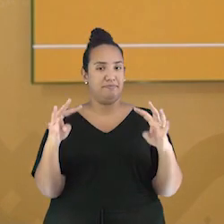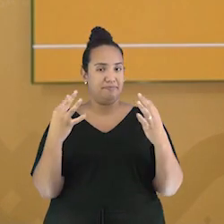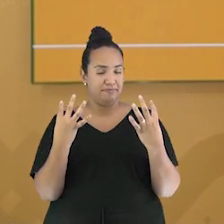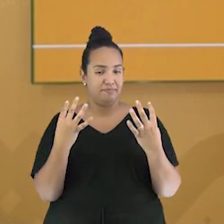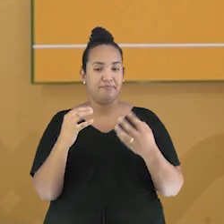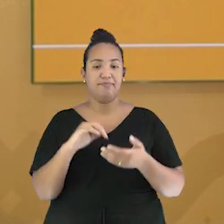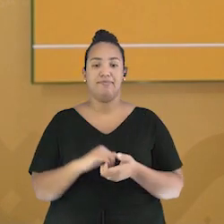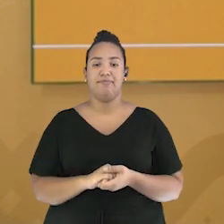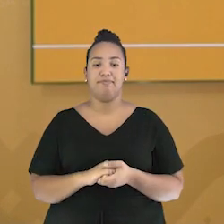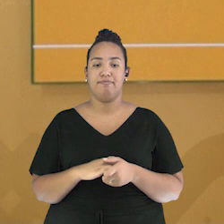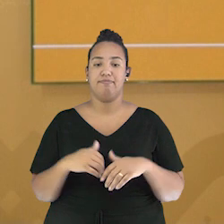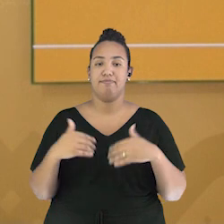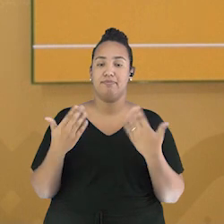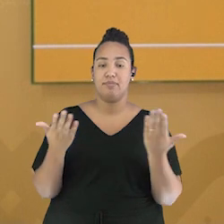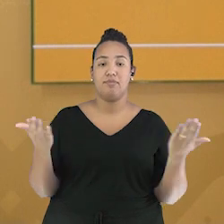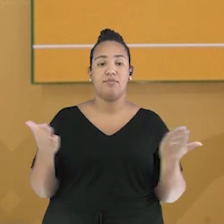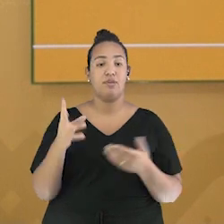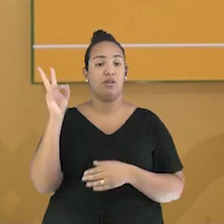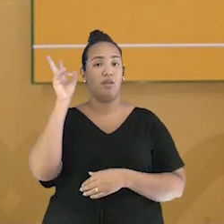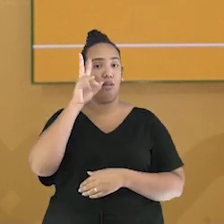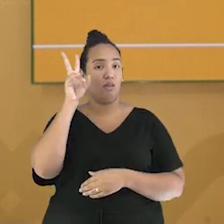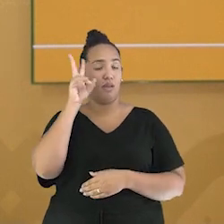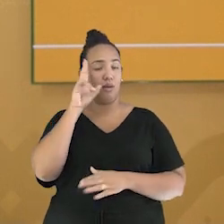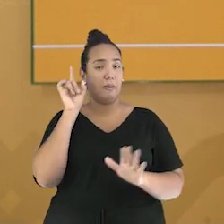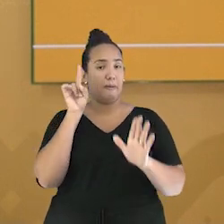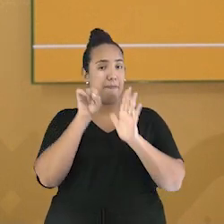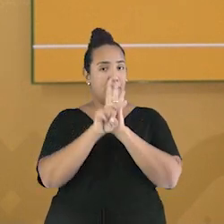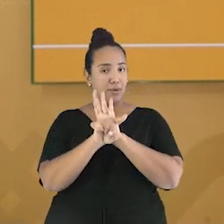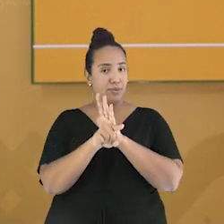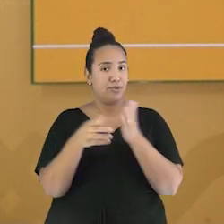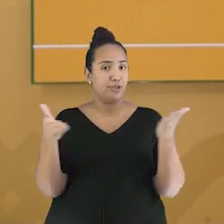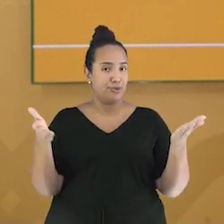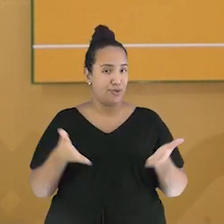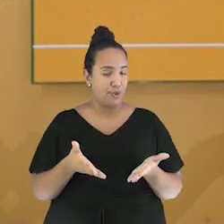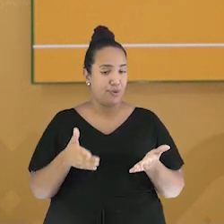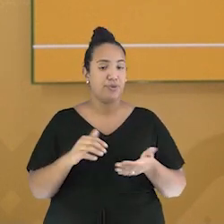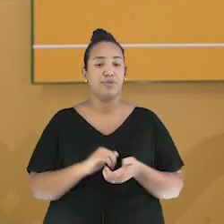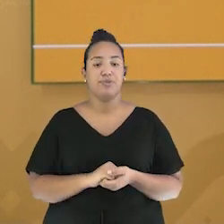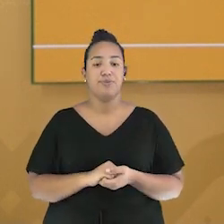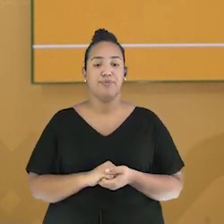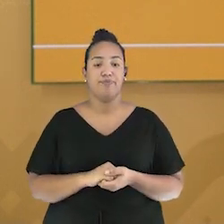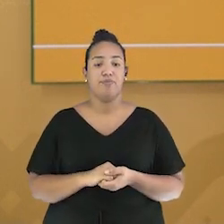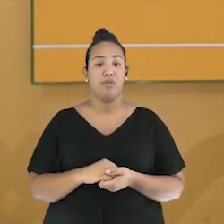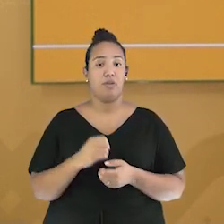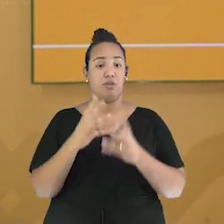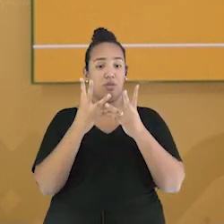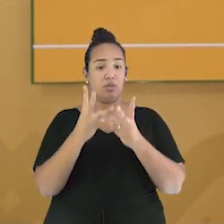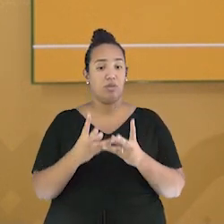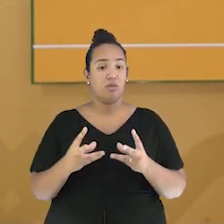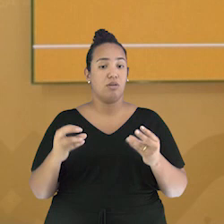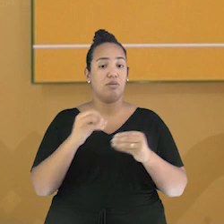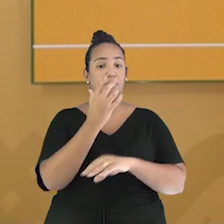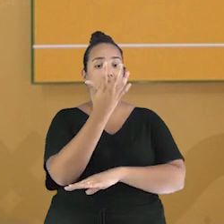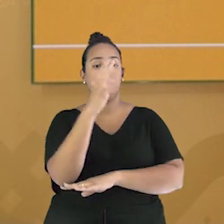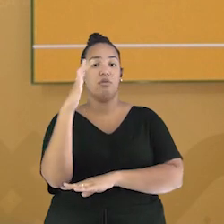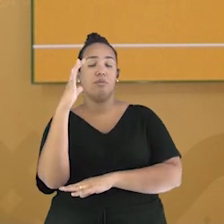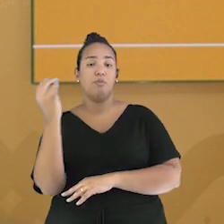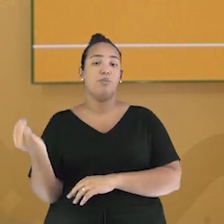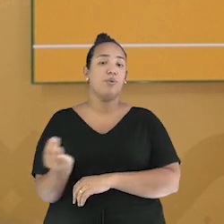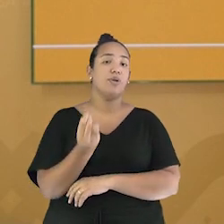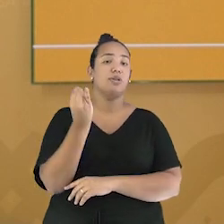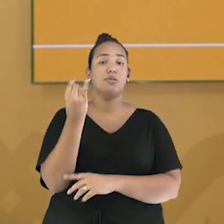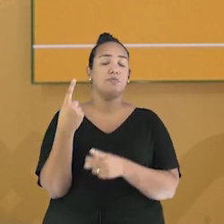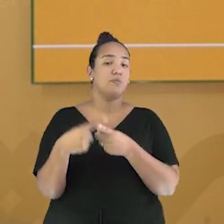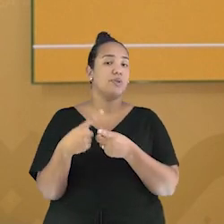E agora, vamos relembrar aquela pergunta do dia. Qual a importância da decomposição para o meio